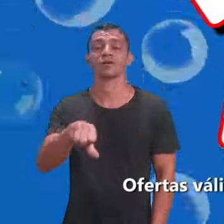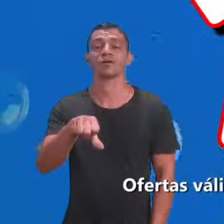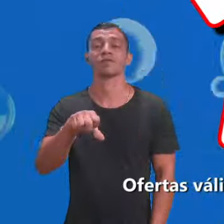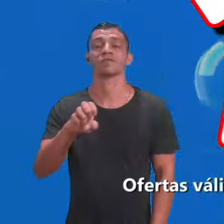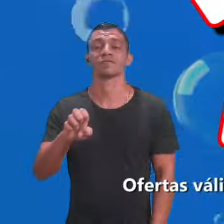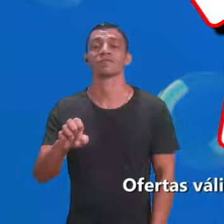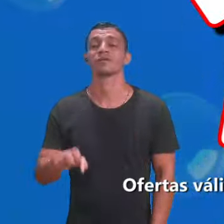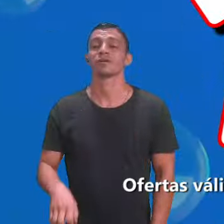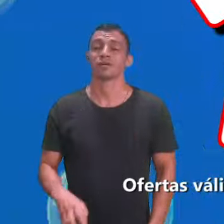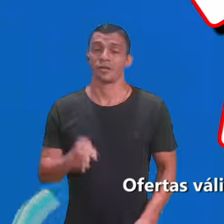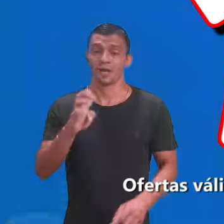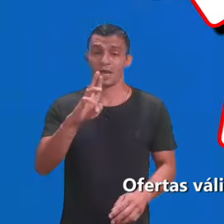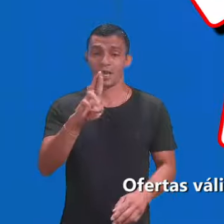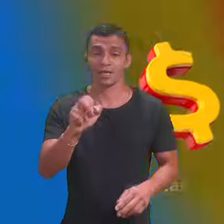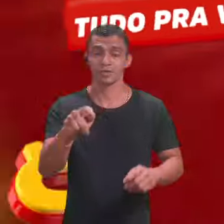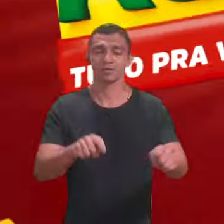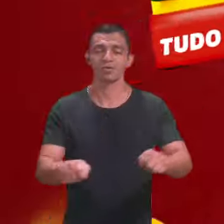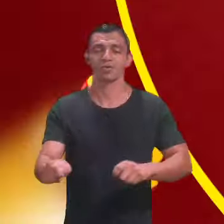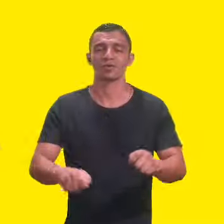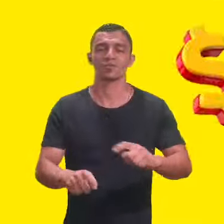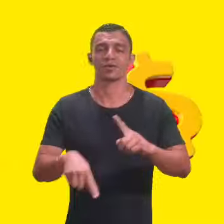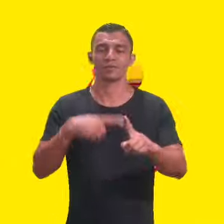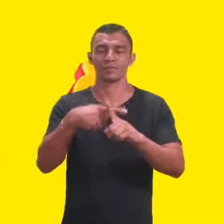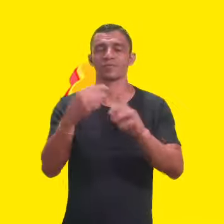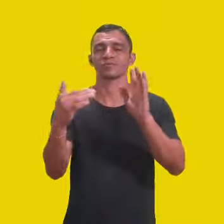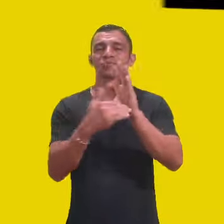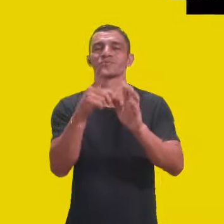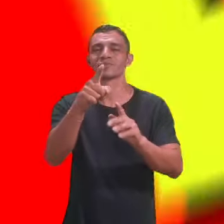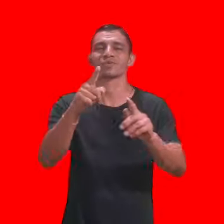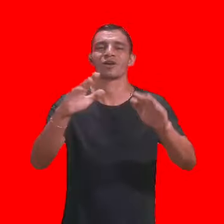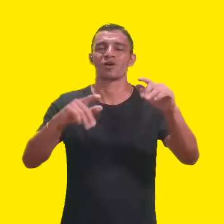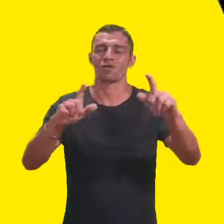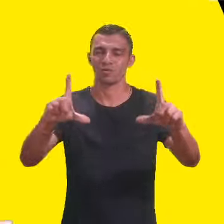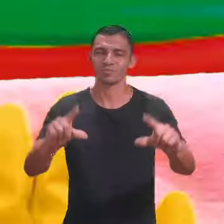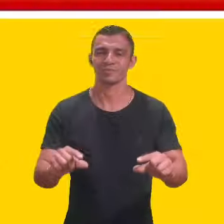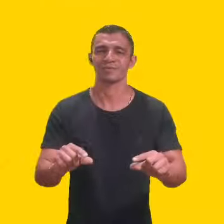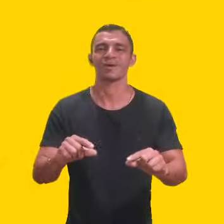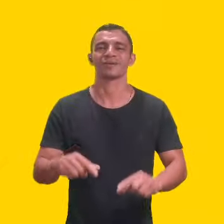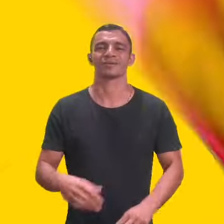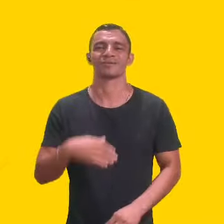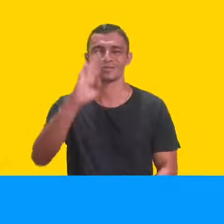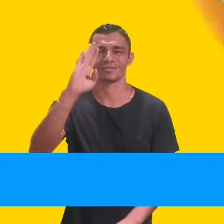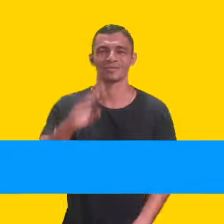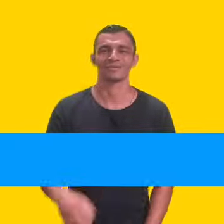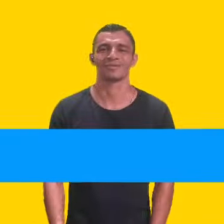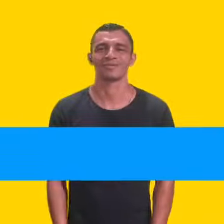ou Passatempo, R$1,89 no app. Rede Economia, tudo pra você. Beba com moderação.